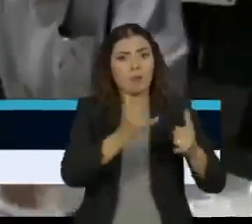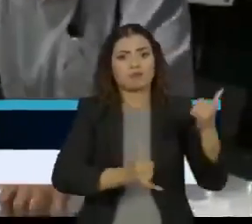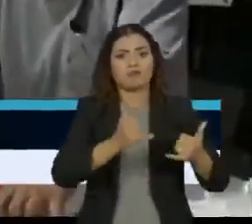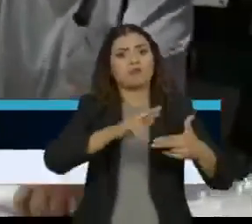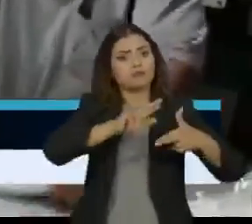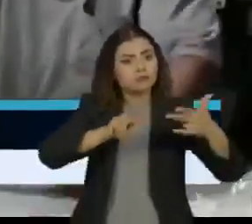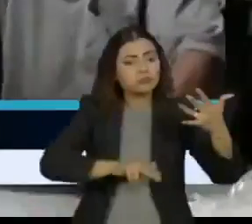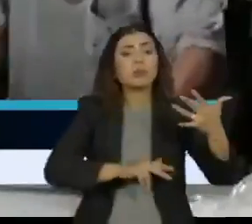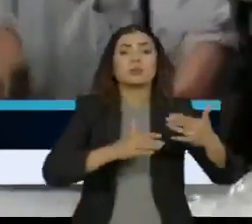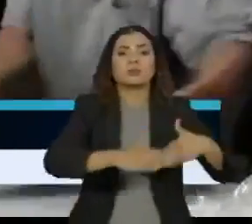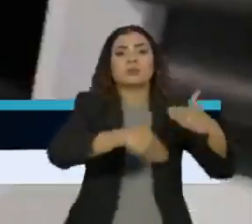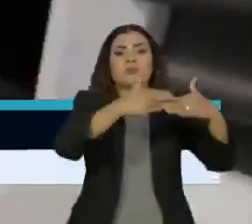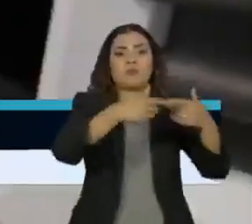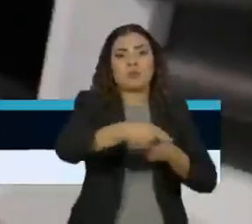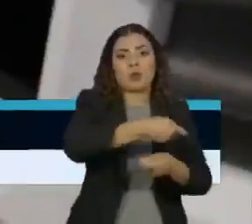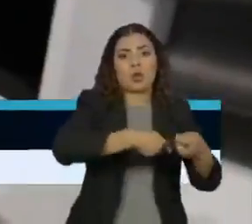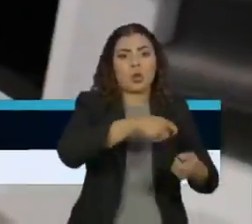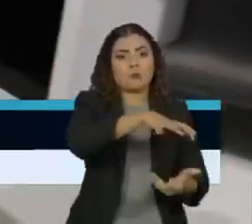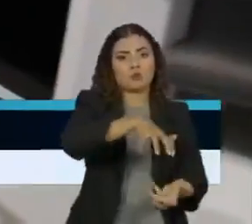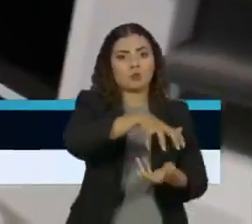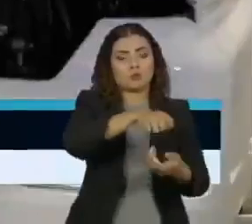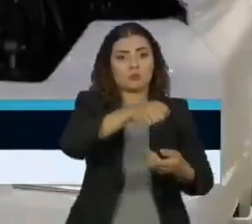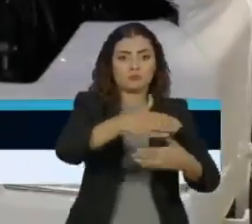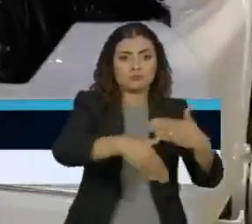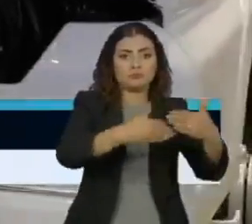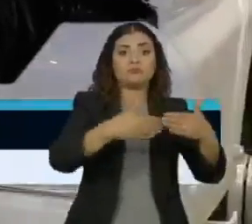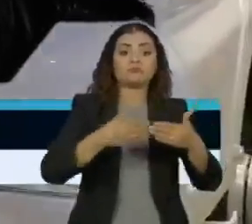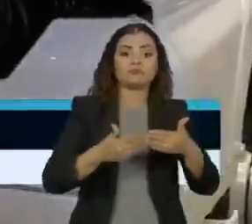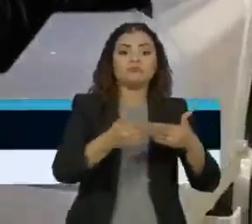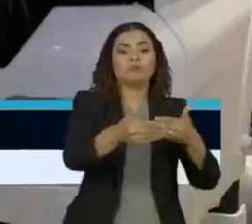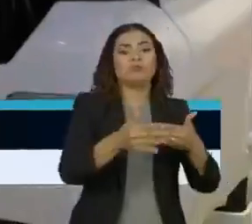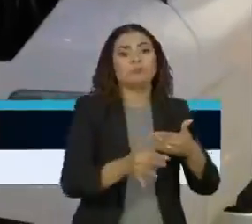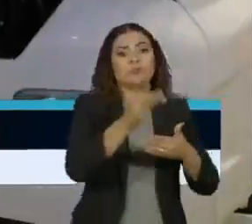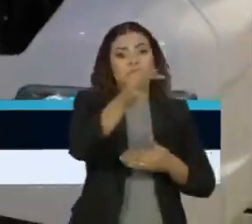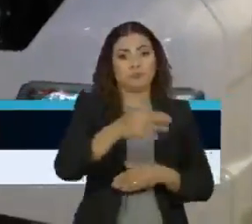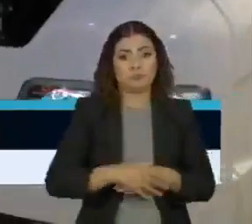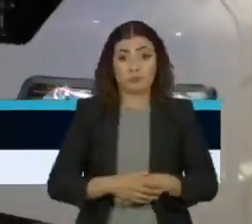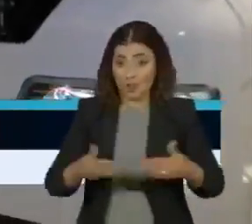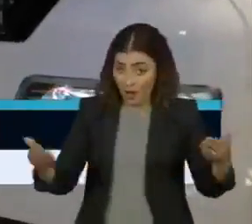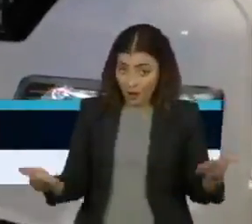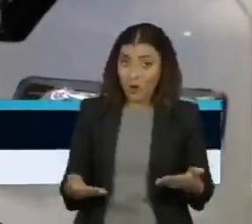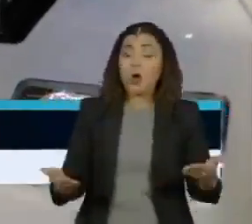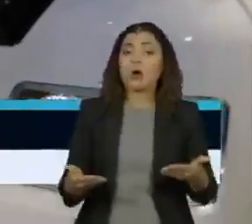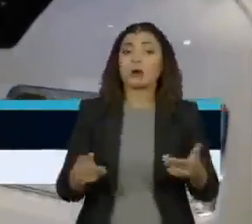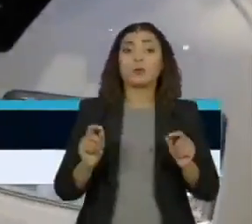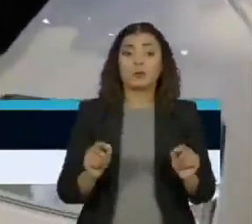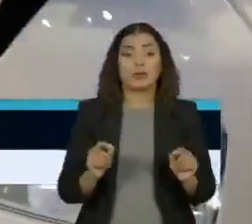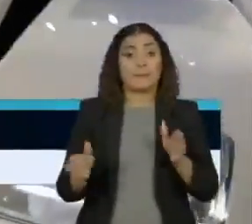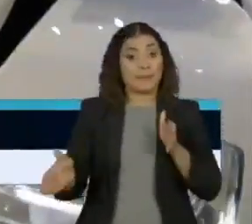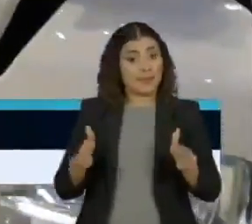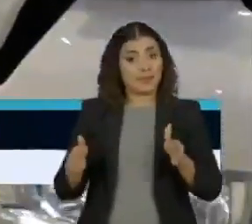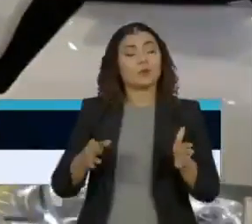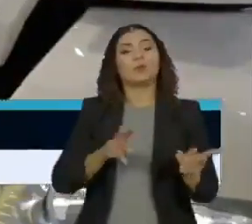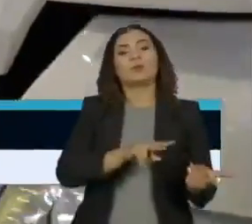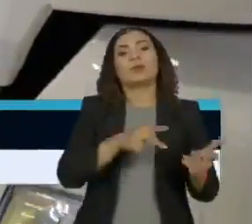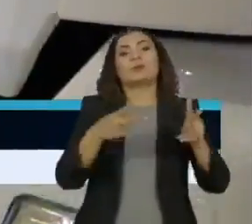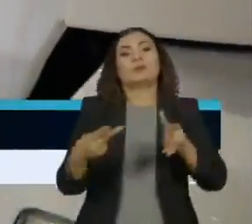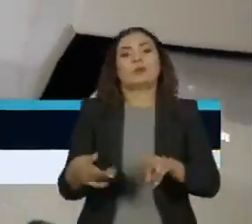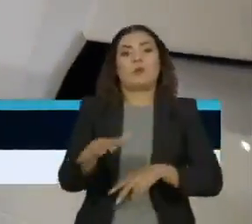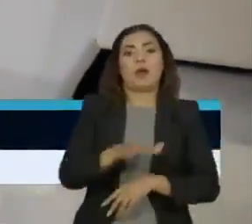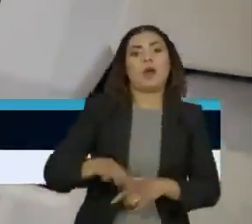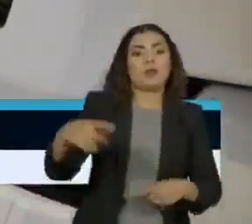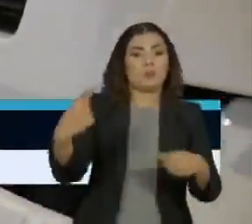motor do desenvolvimento econômico sustentável a longo prazo. Agora a gente vai atravessar uma espécie de transição na